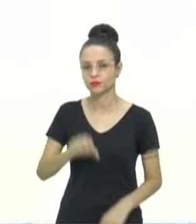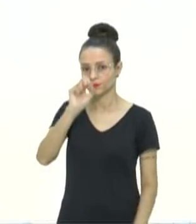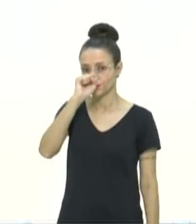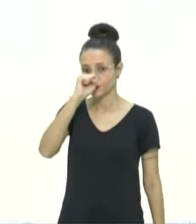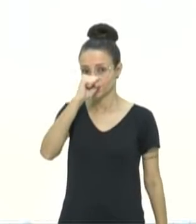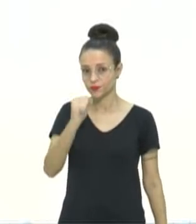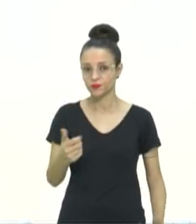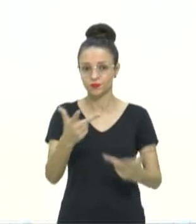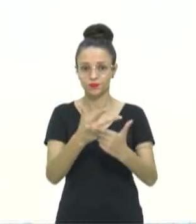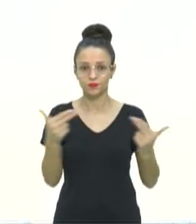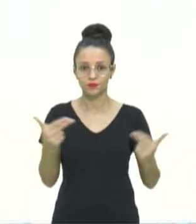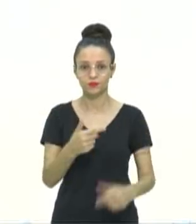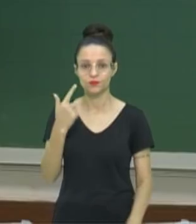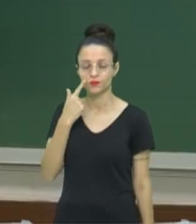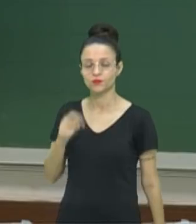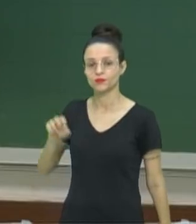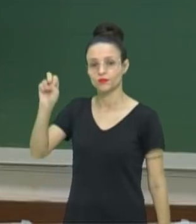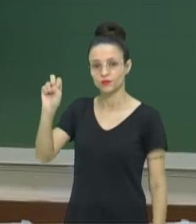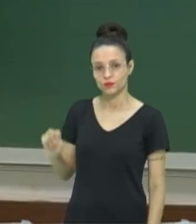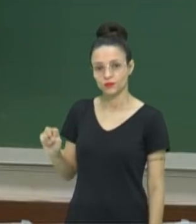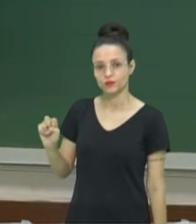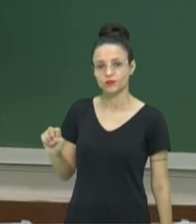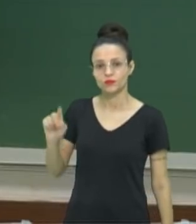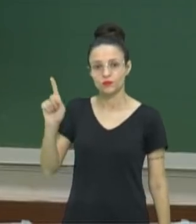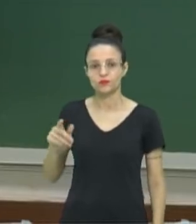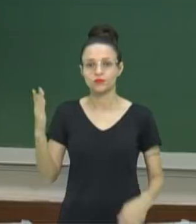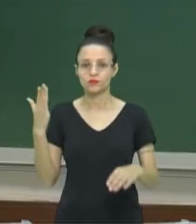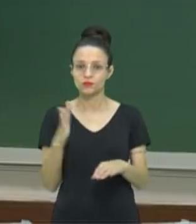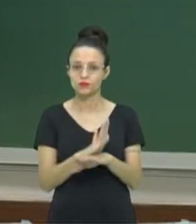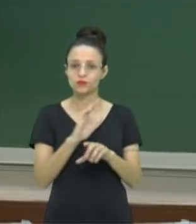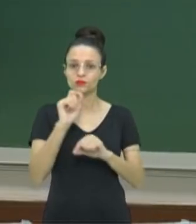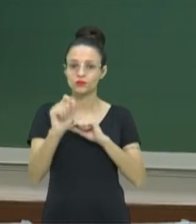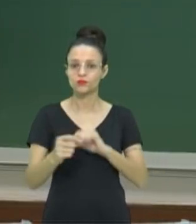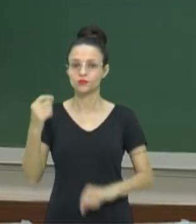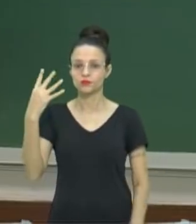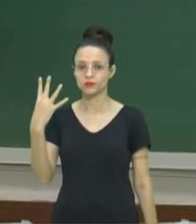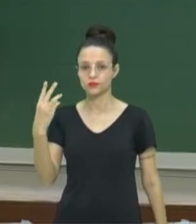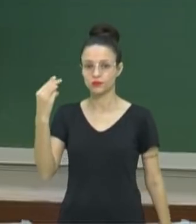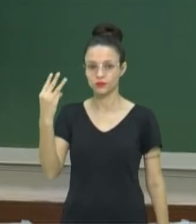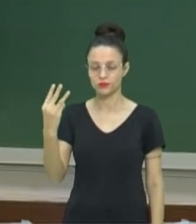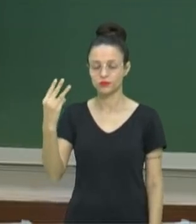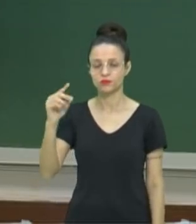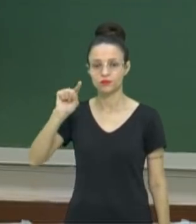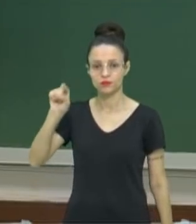nós vamos ter ali a região sul, contribui ali com